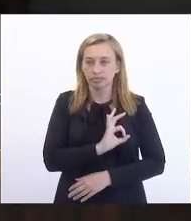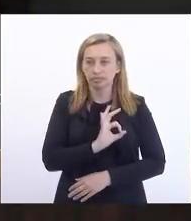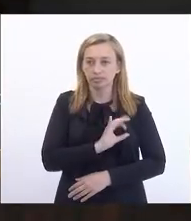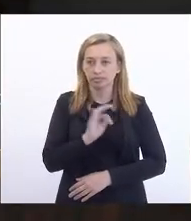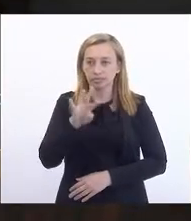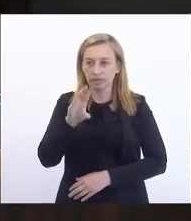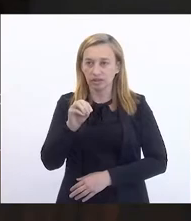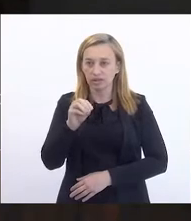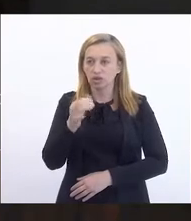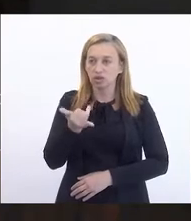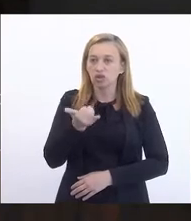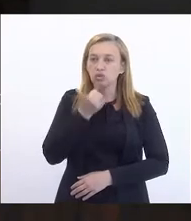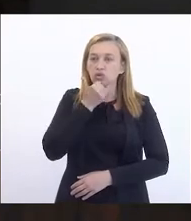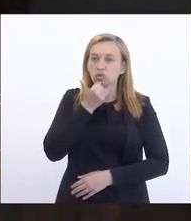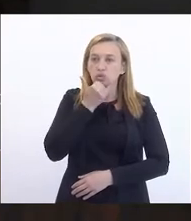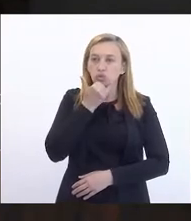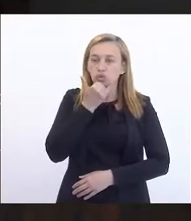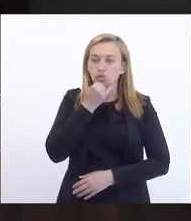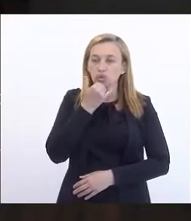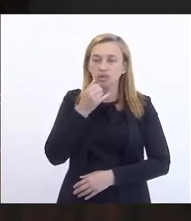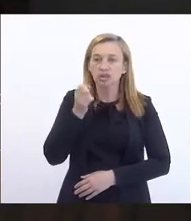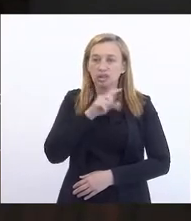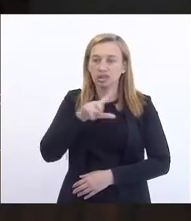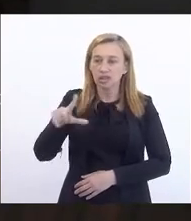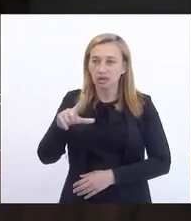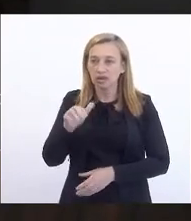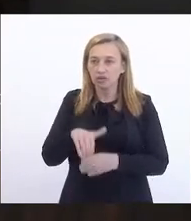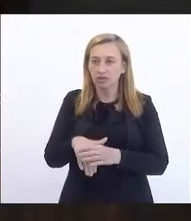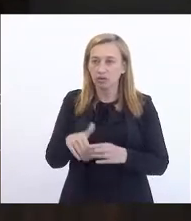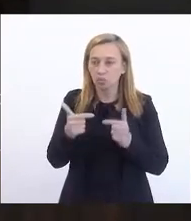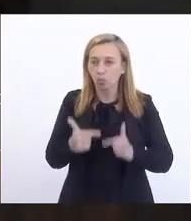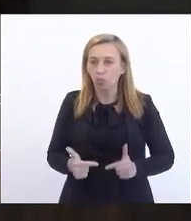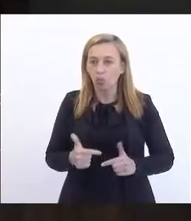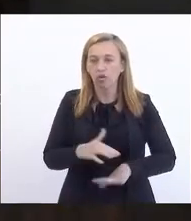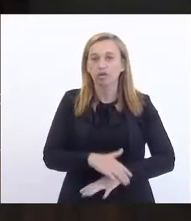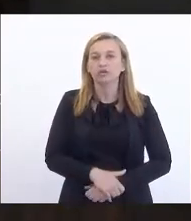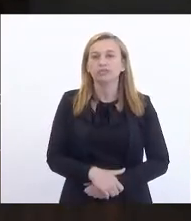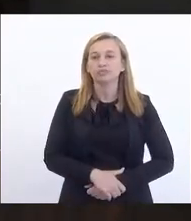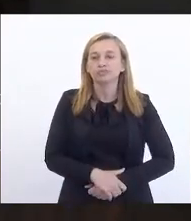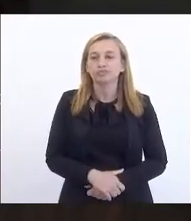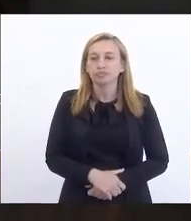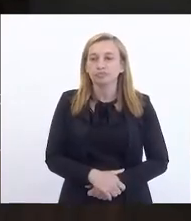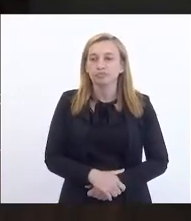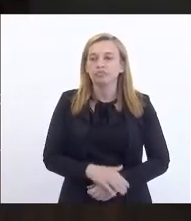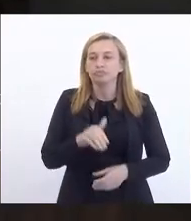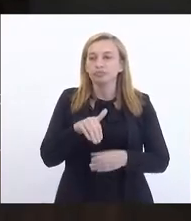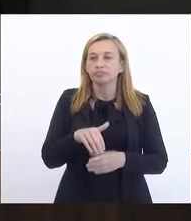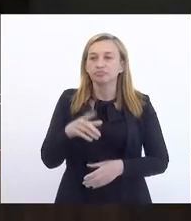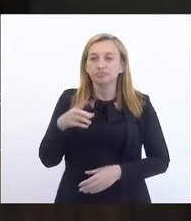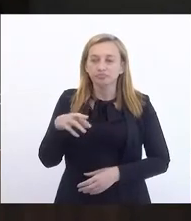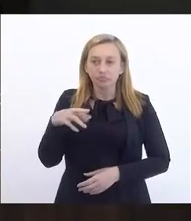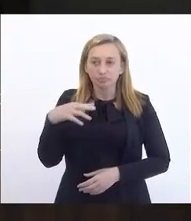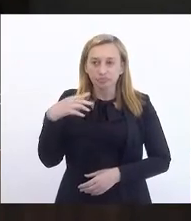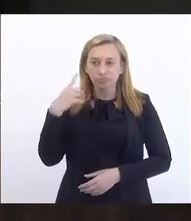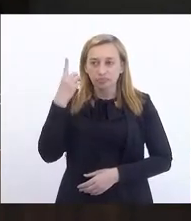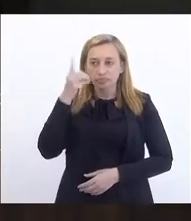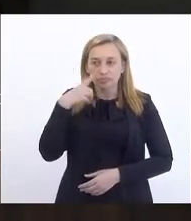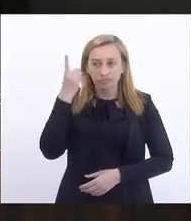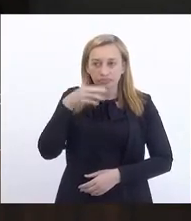Perdão, Daniel Librelon, abstenção. Rosenberg, contrário. Subtenente.